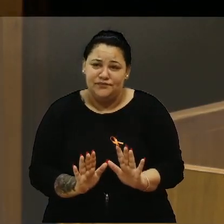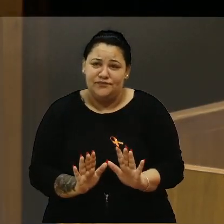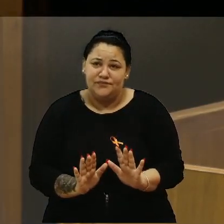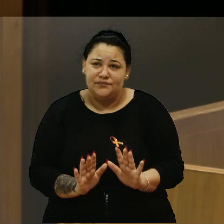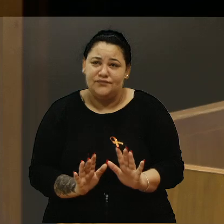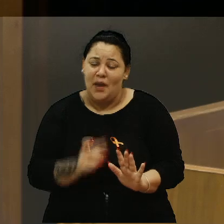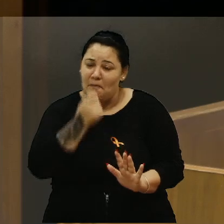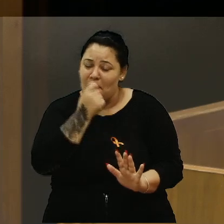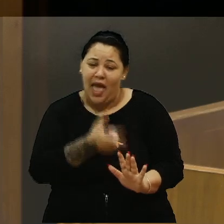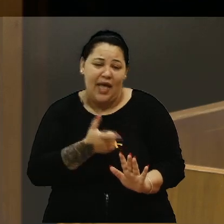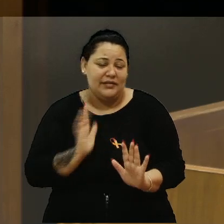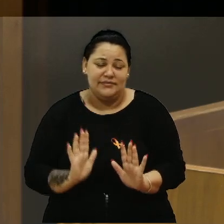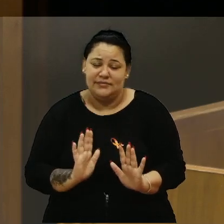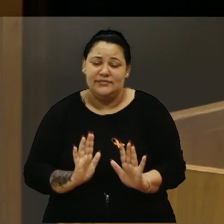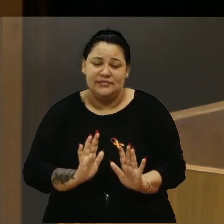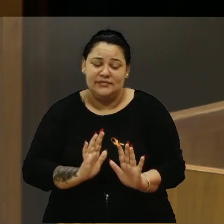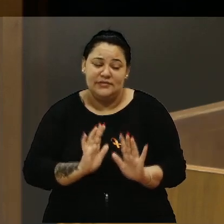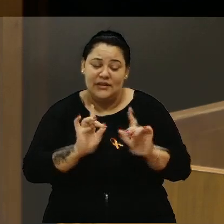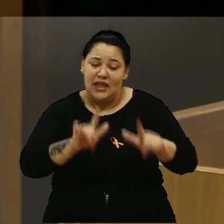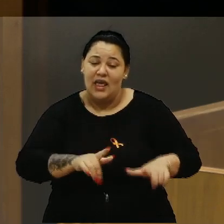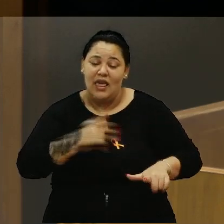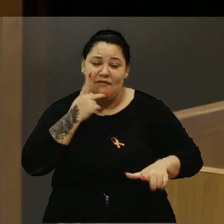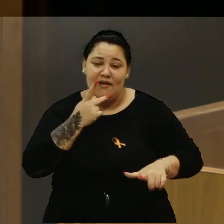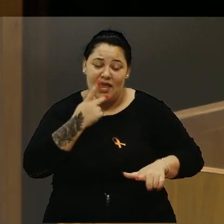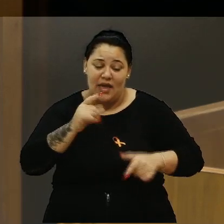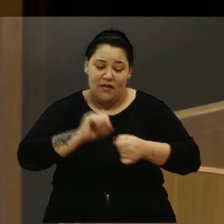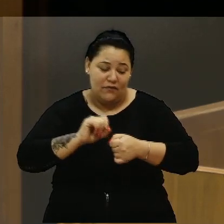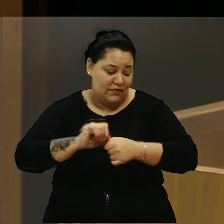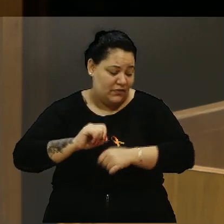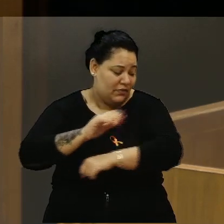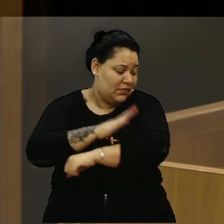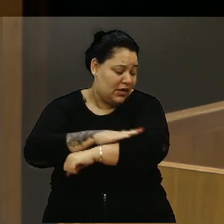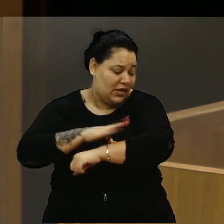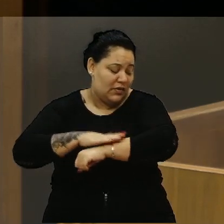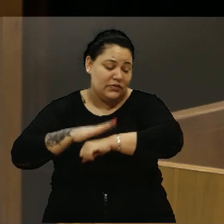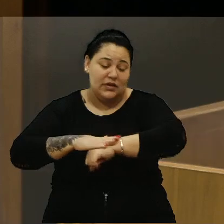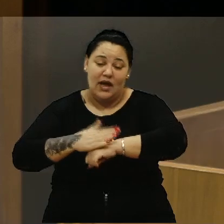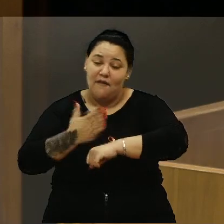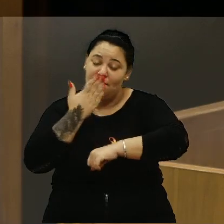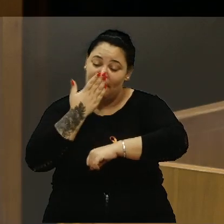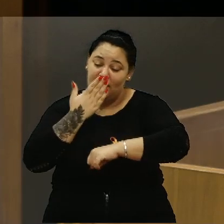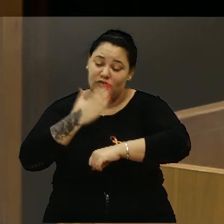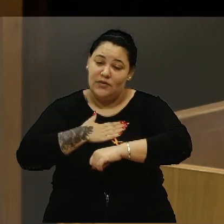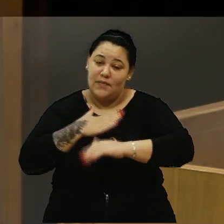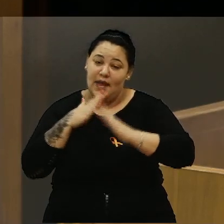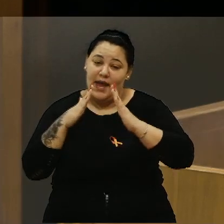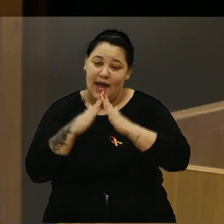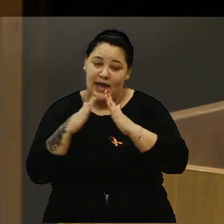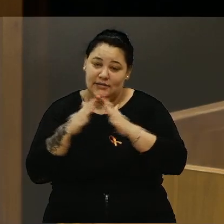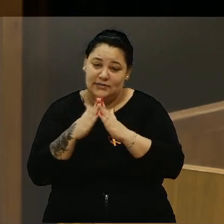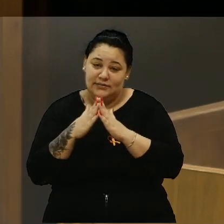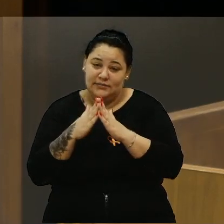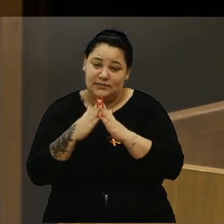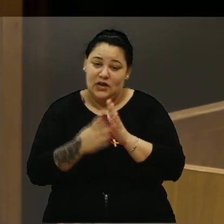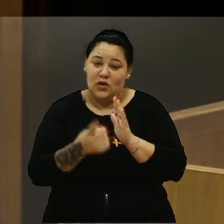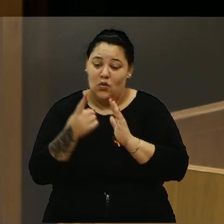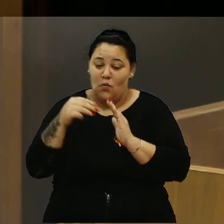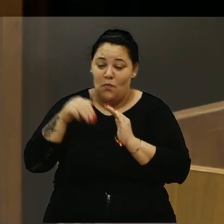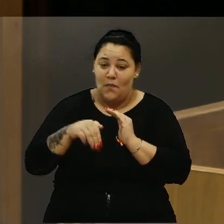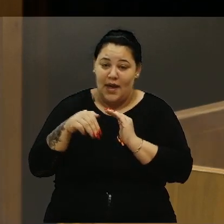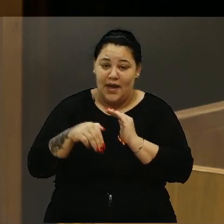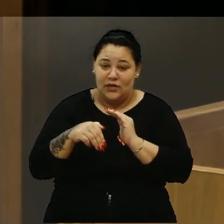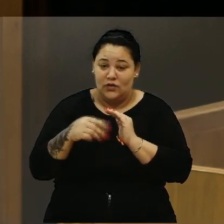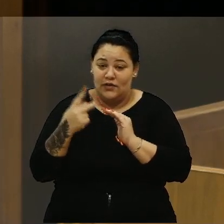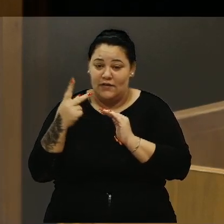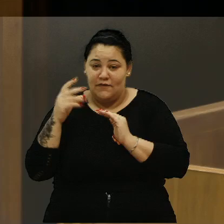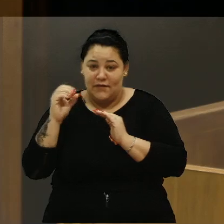disse, eu fiz uma calçada na frente da minha casa, de 1,20 m de